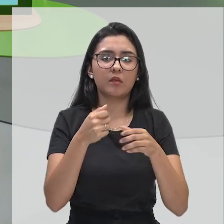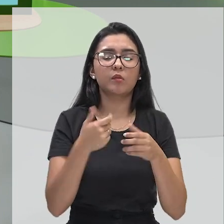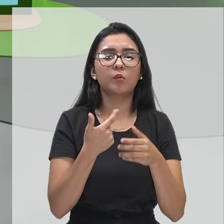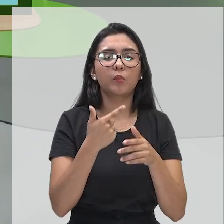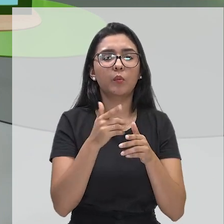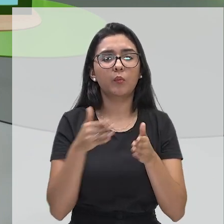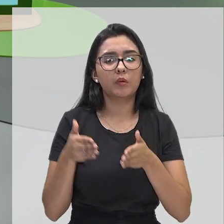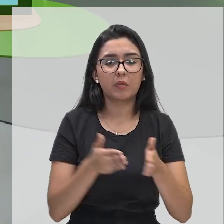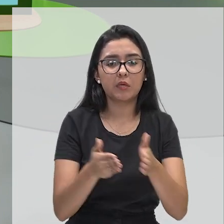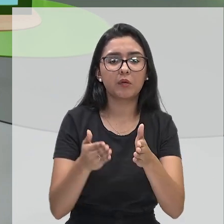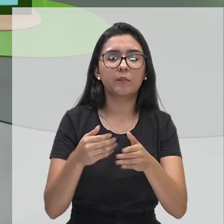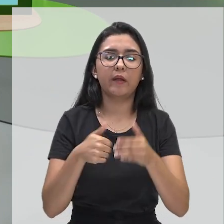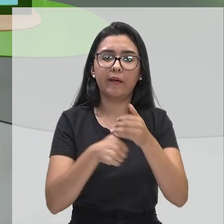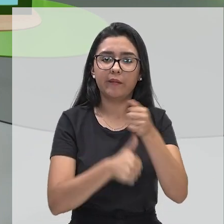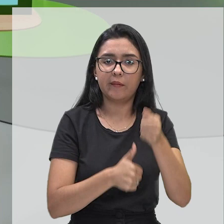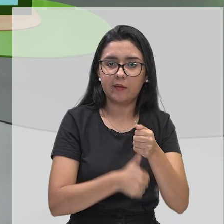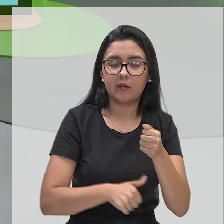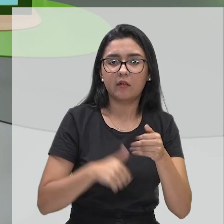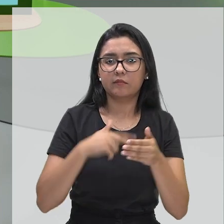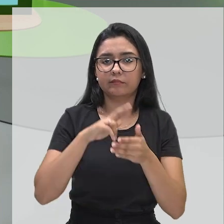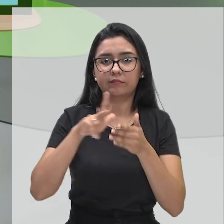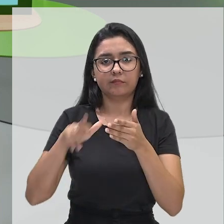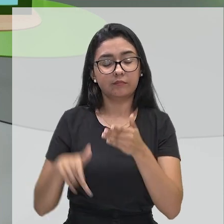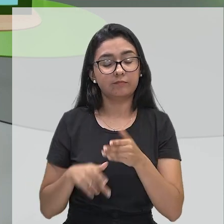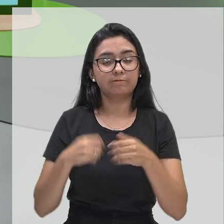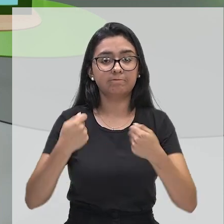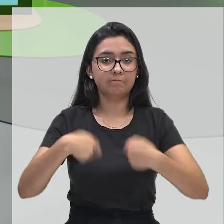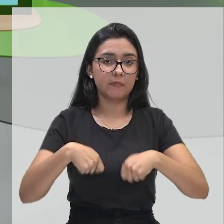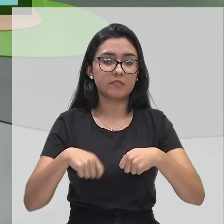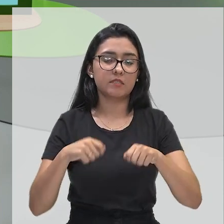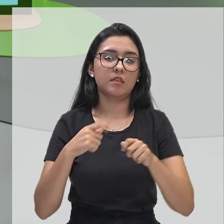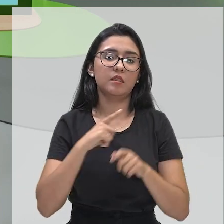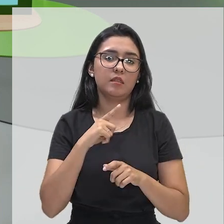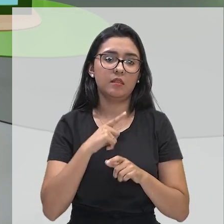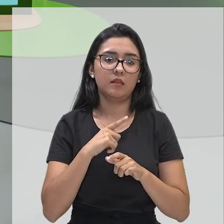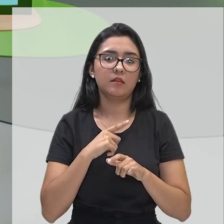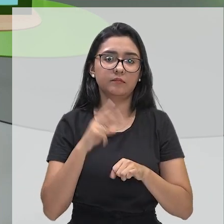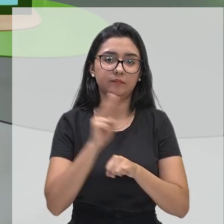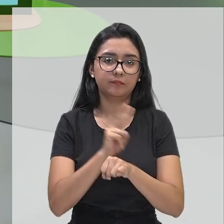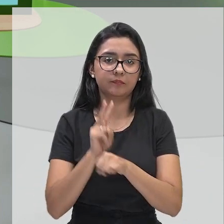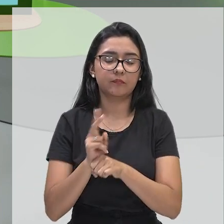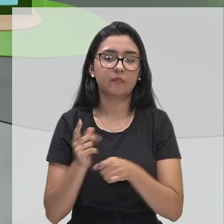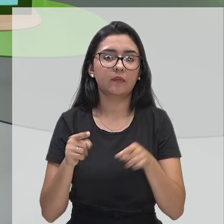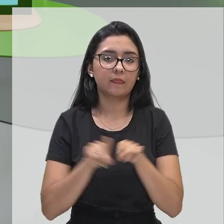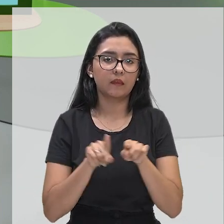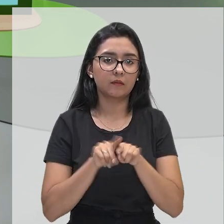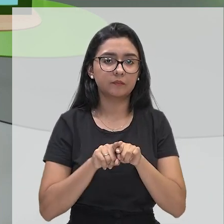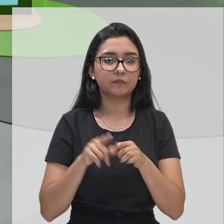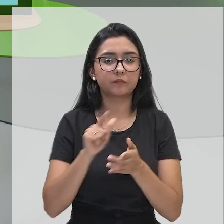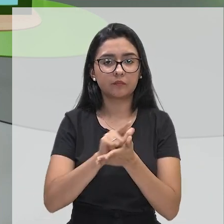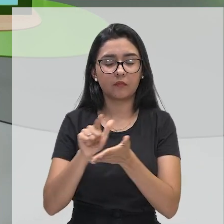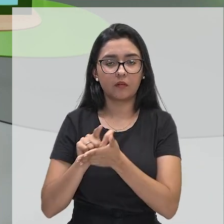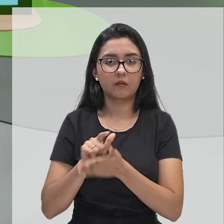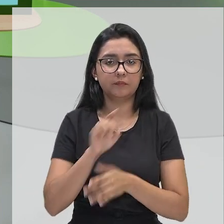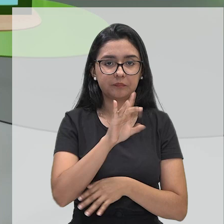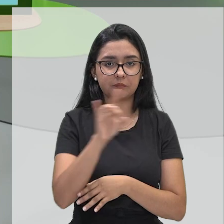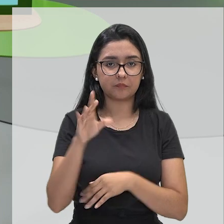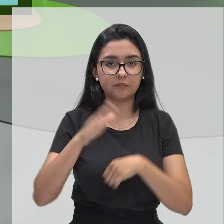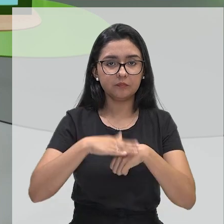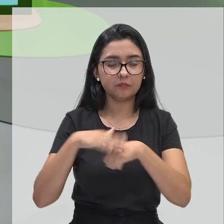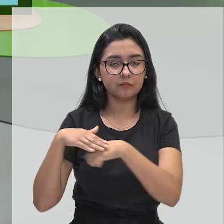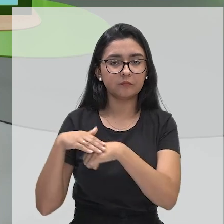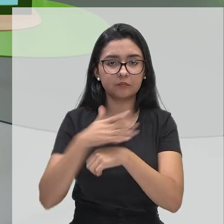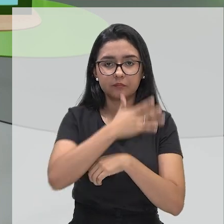suas necessidades. Então é muito importante que haja, né, esse controle e também uma higiene por parte das